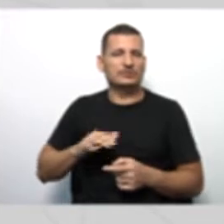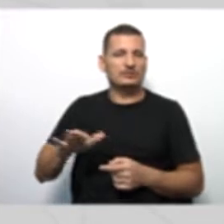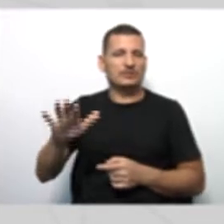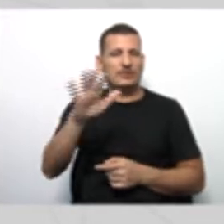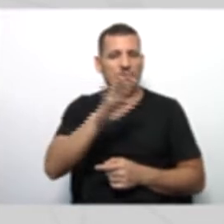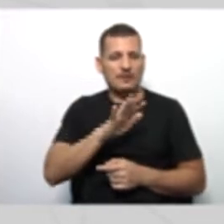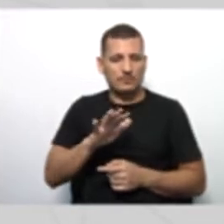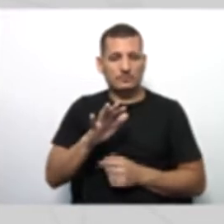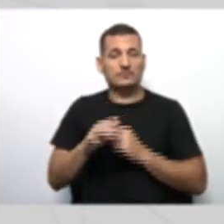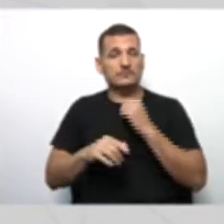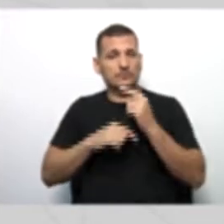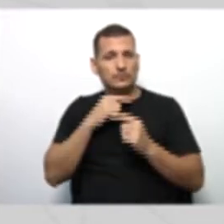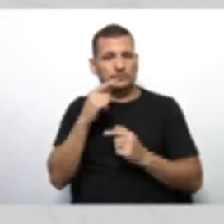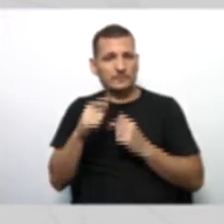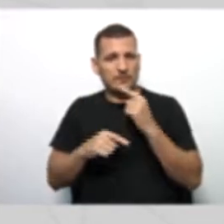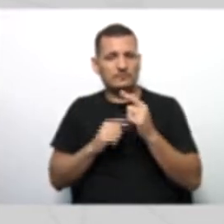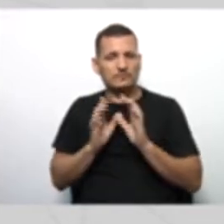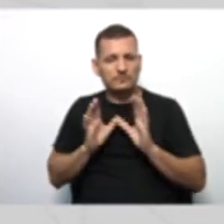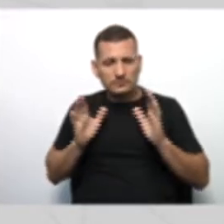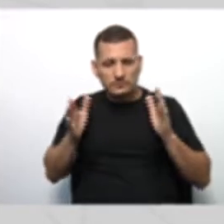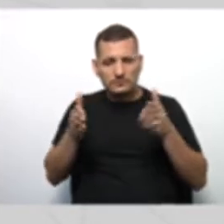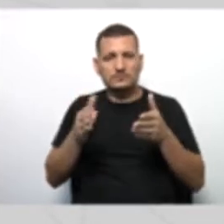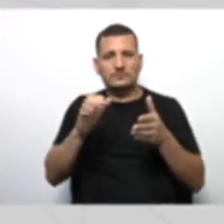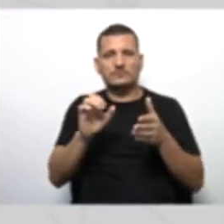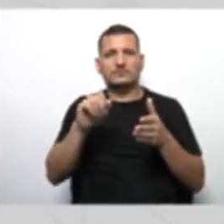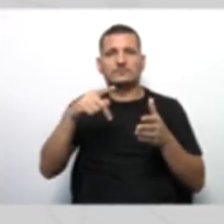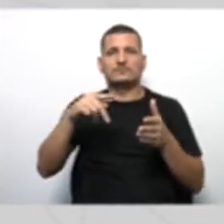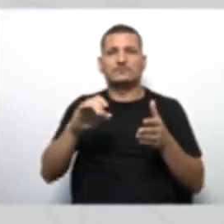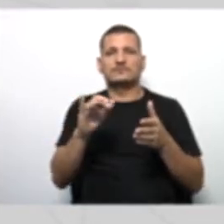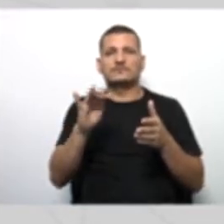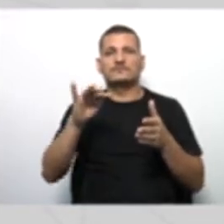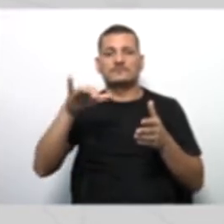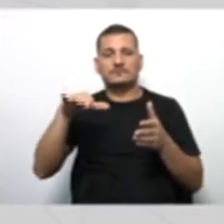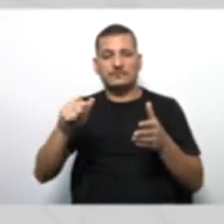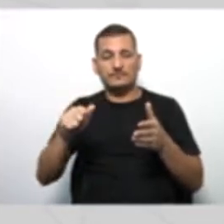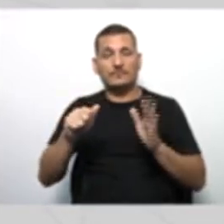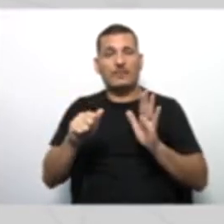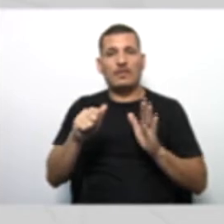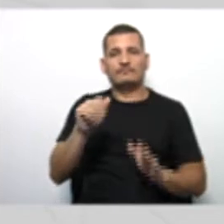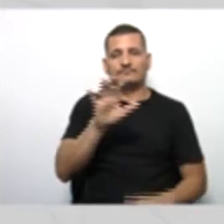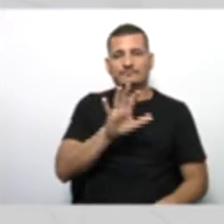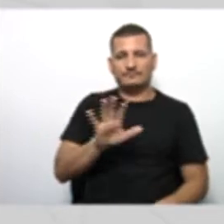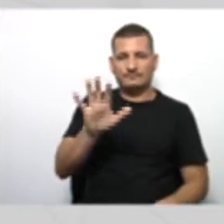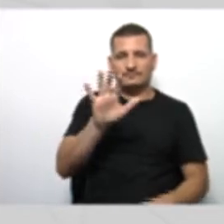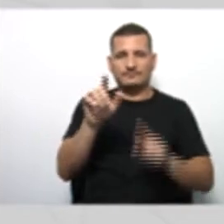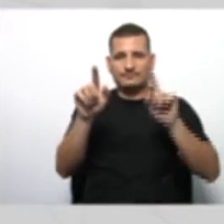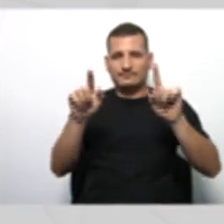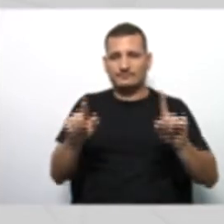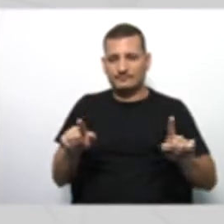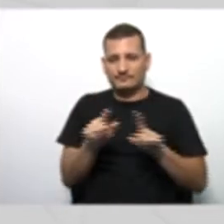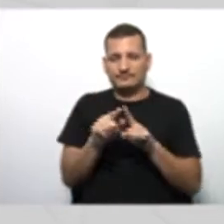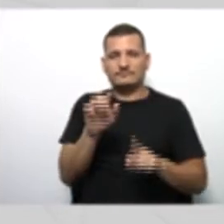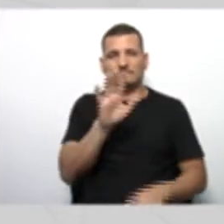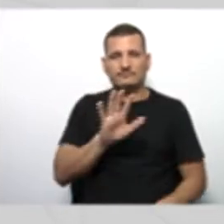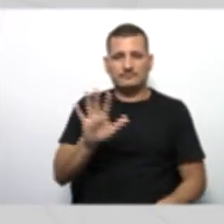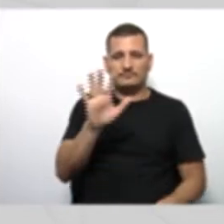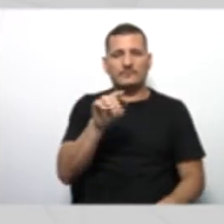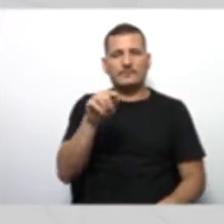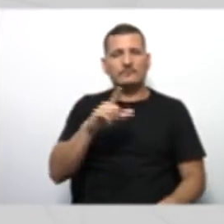incerteza específica, tá? É aqui, gente, dentro desse cenário aqui, ó, tá? Onde eu tenho